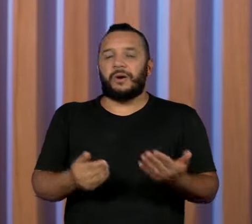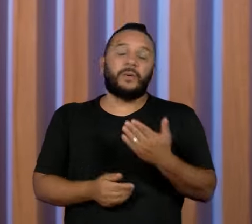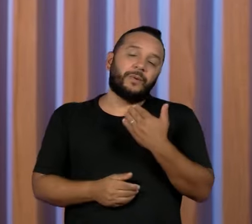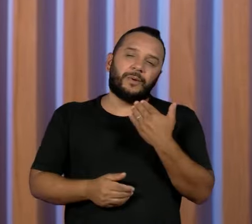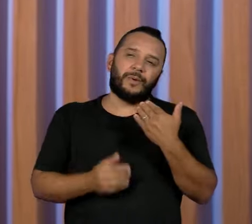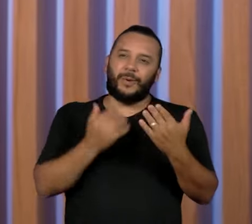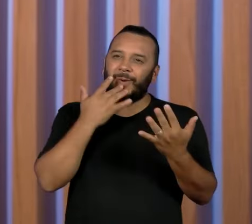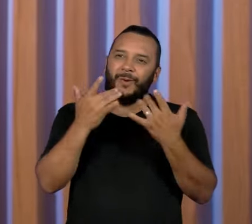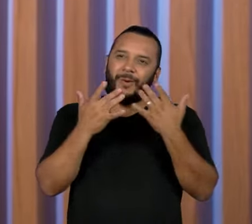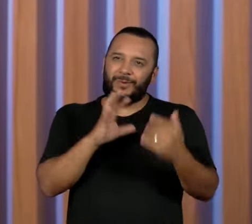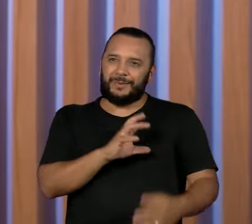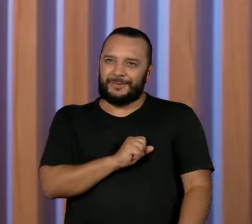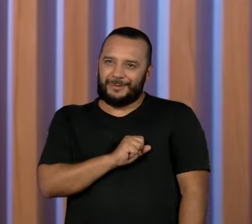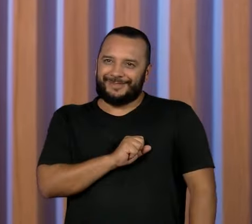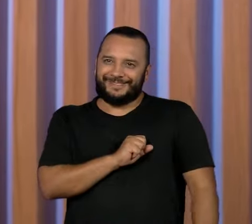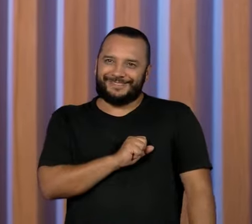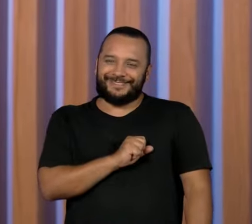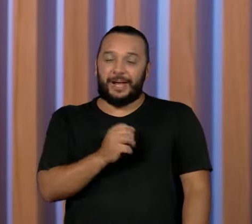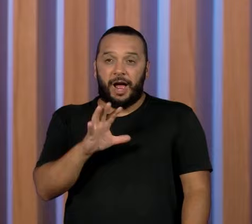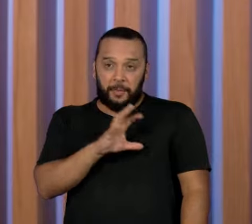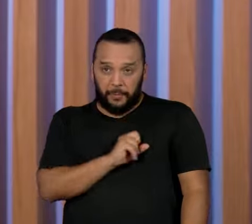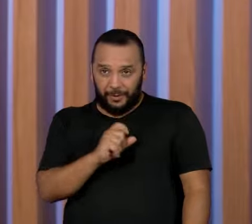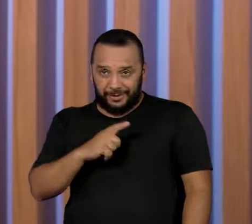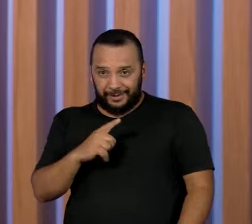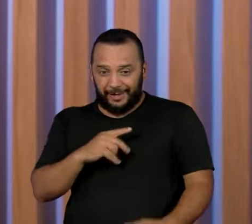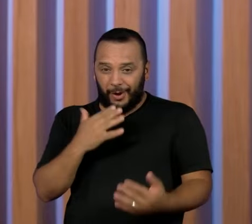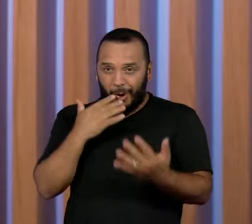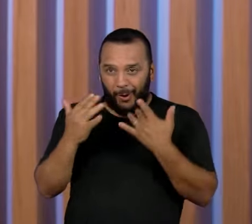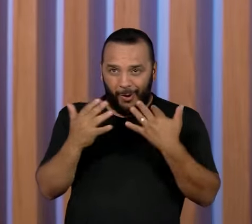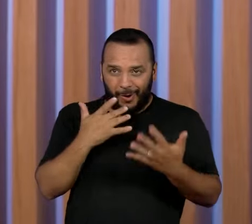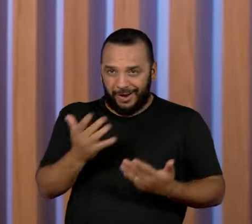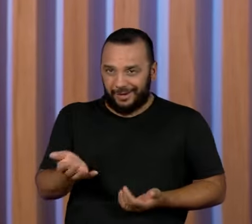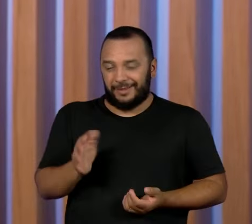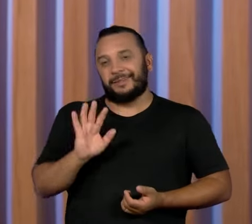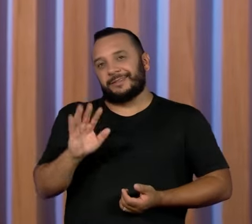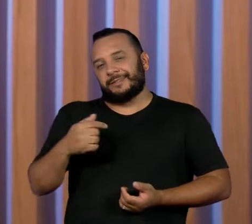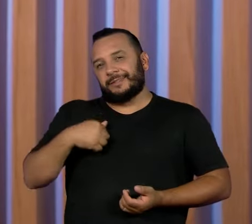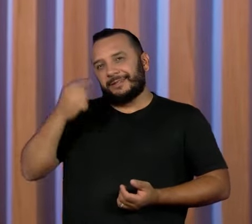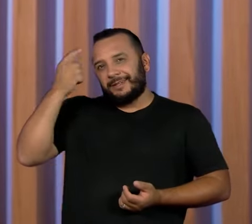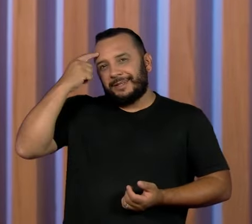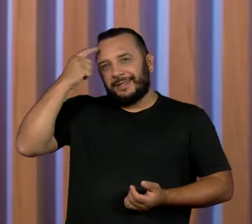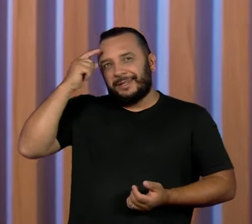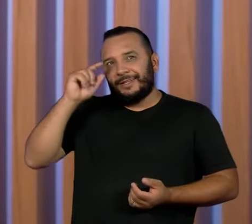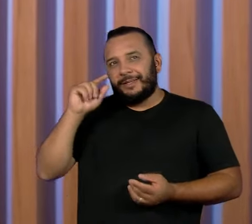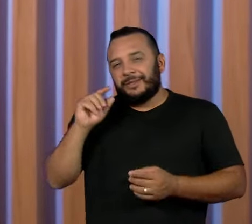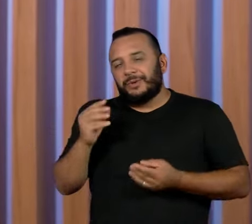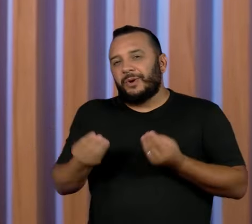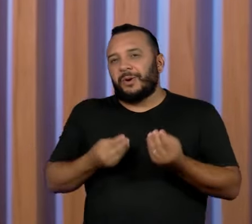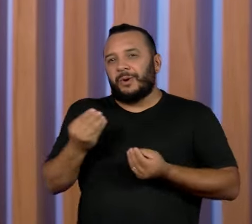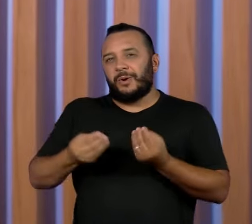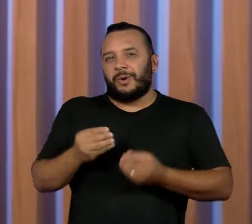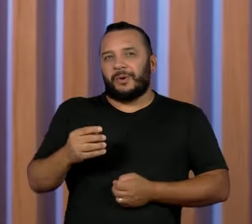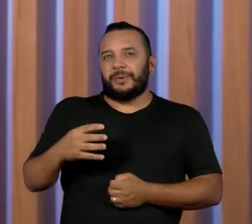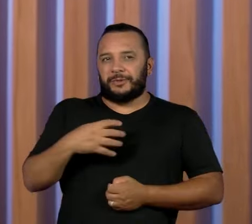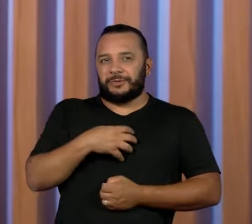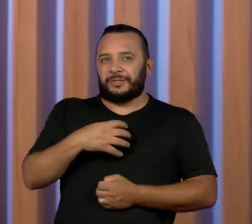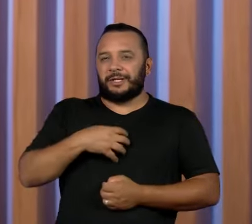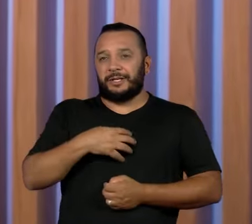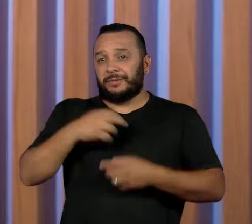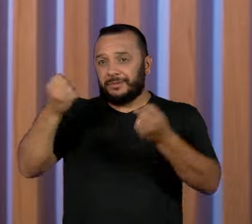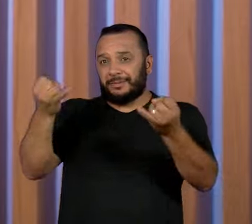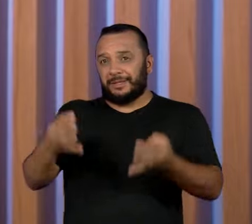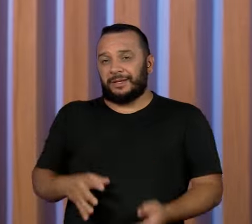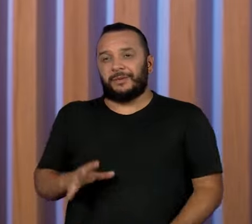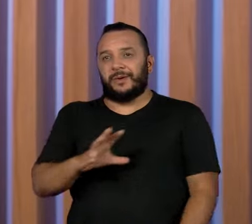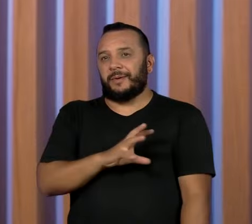gente está falando? Será que o amor tem cor? E pensar se o amor tem cor ou não, eu penso, por exemplo, como que é essa maneira que a gente está falando sobre o